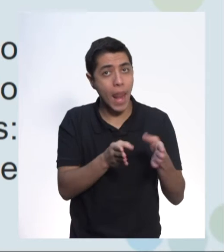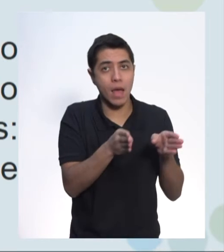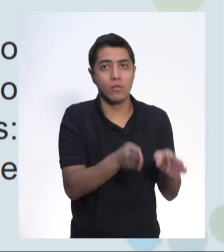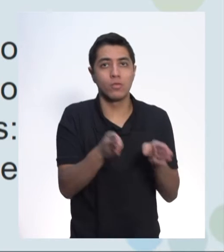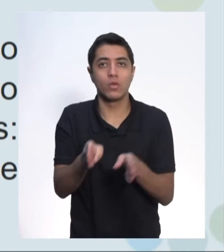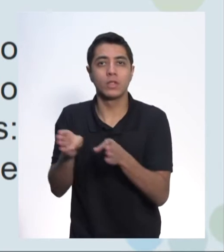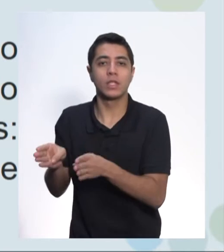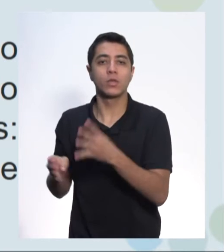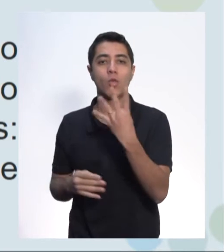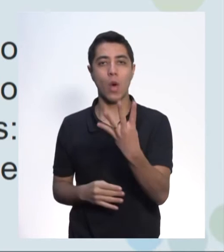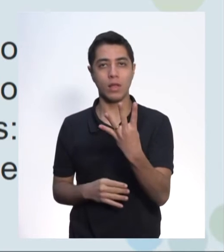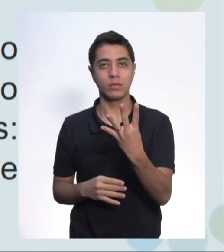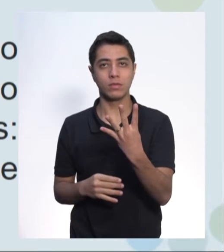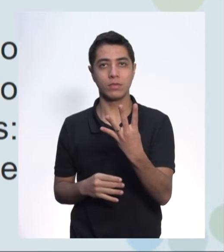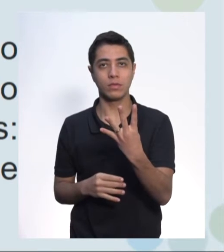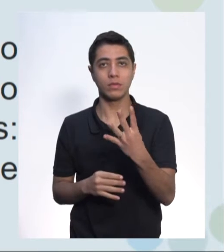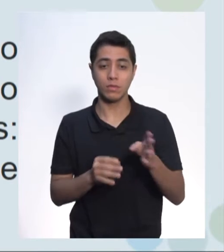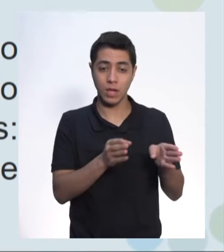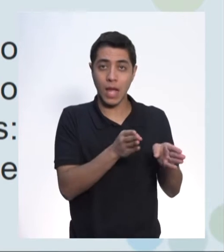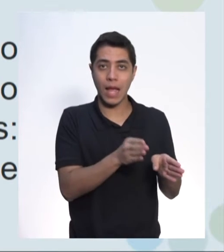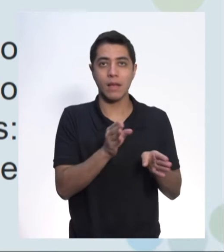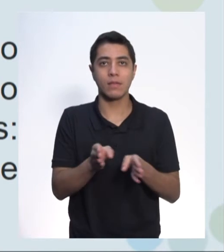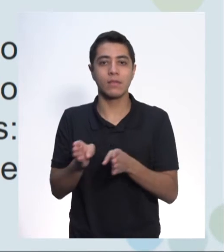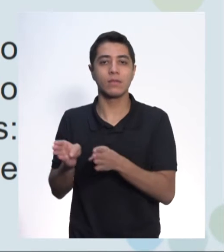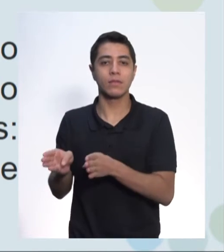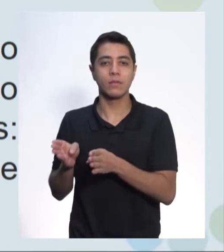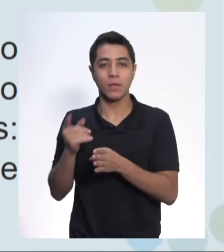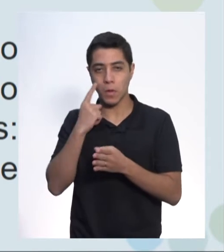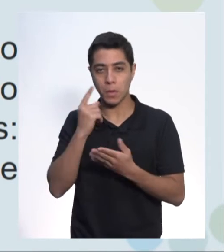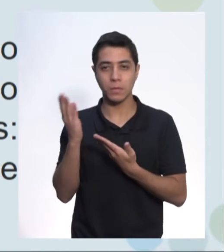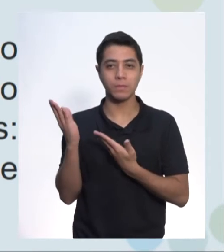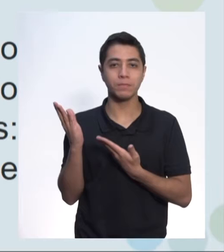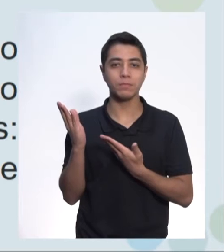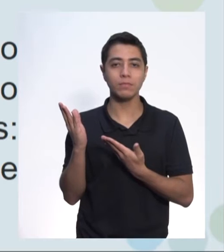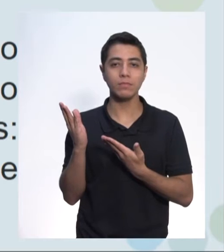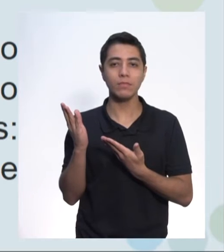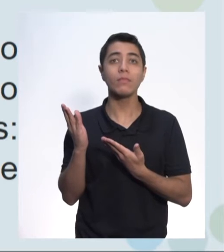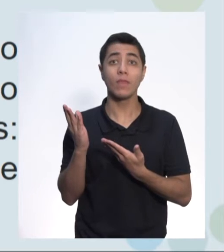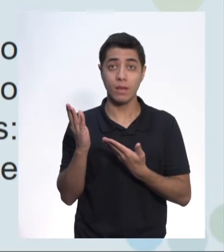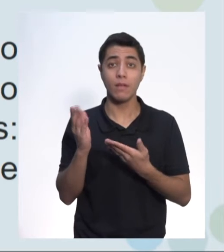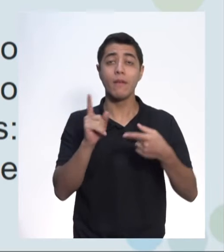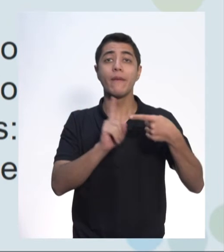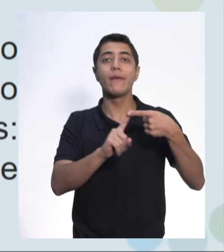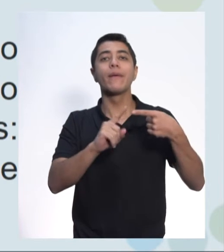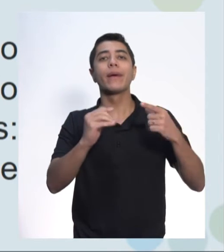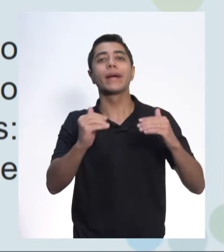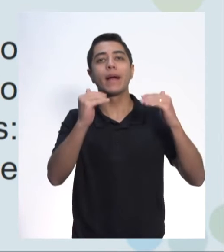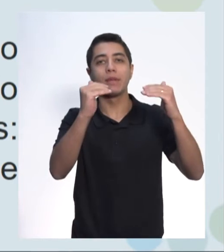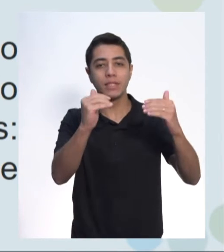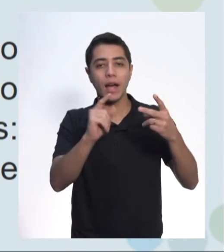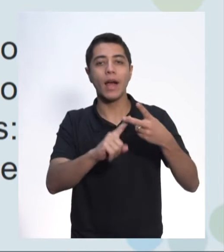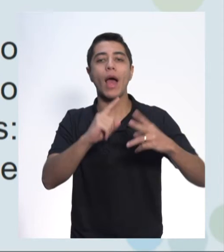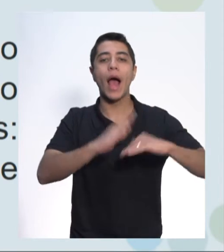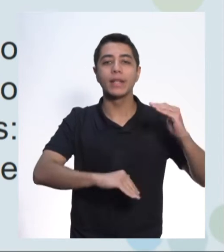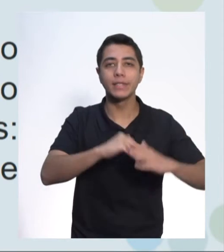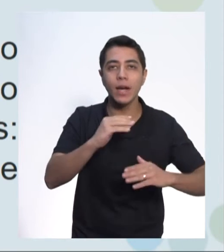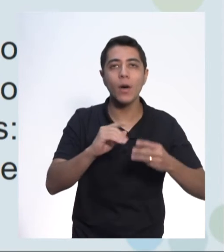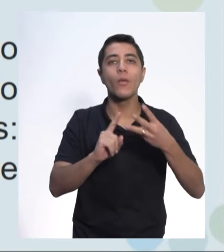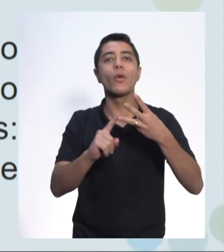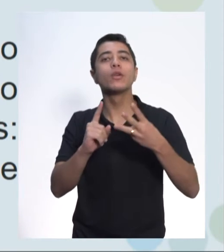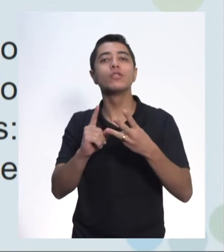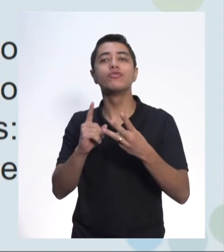ação, diálogos e transição. Na verdade, tudo que a gente faz na nossa vida, até estudar, ela segue um certo roteiro, né? É a nossa aula,